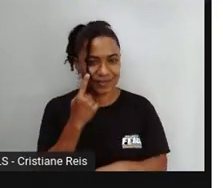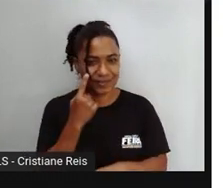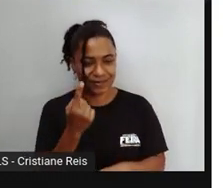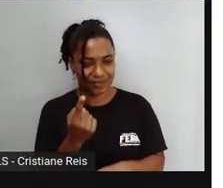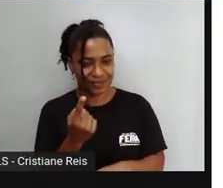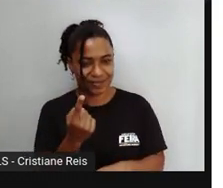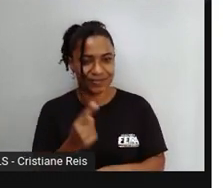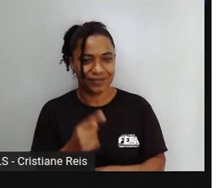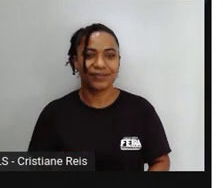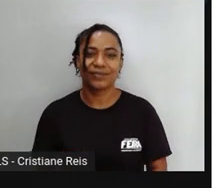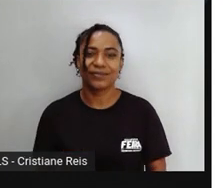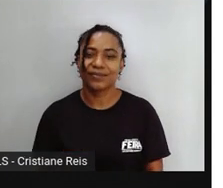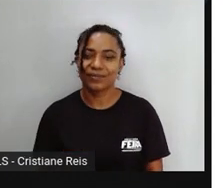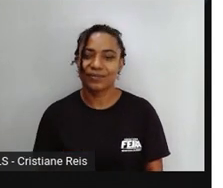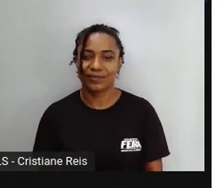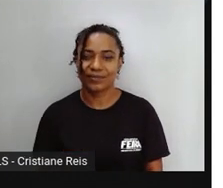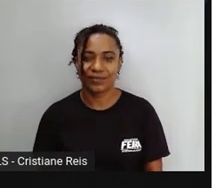favor.